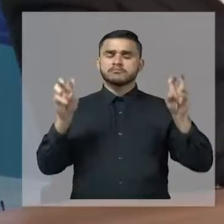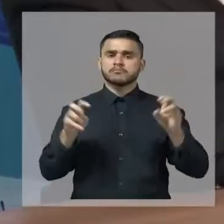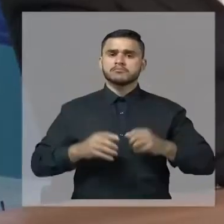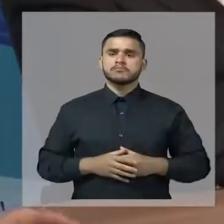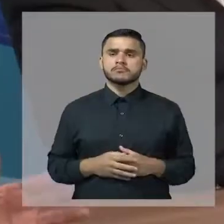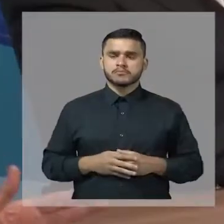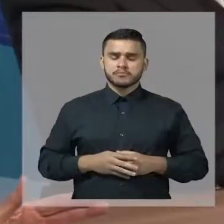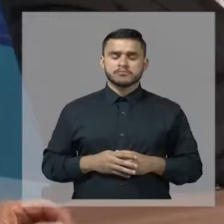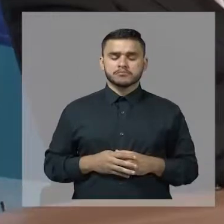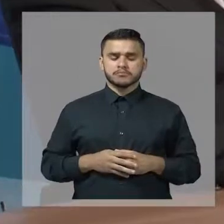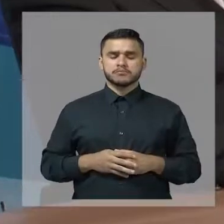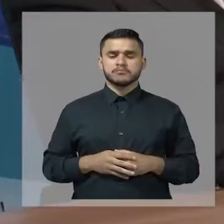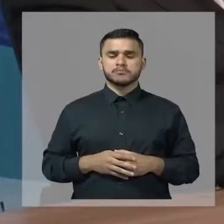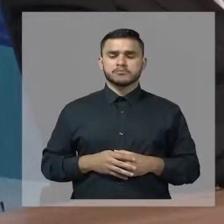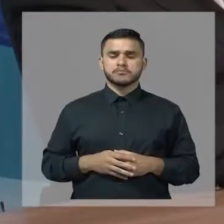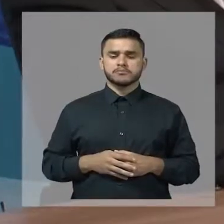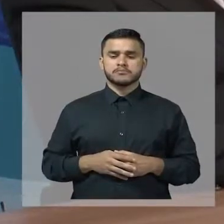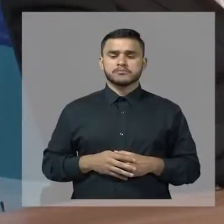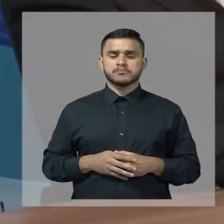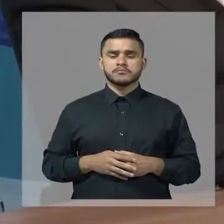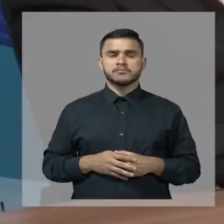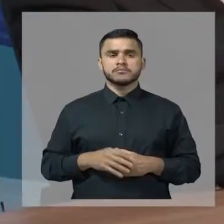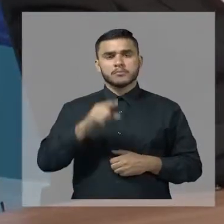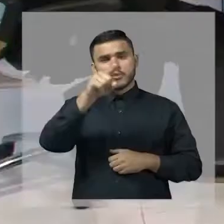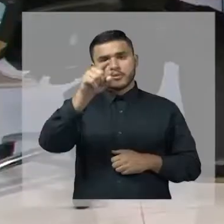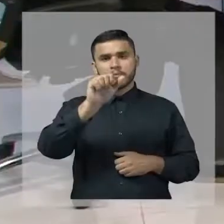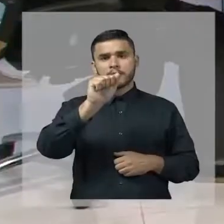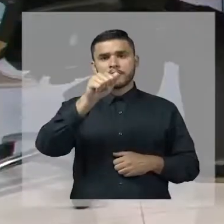questionamento proposto pelo Arnaldo.